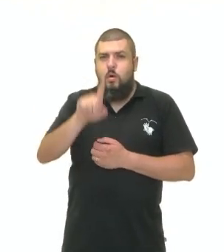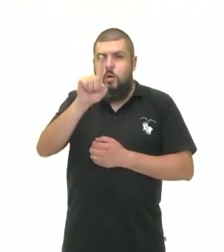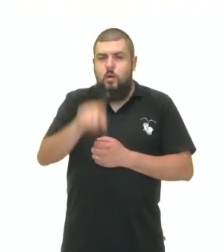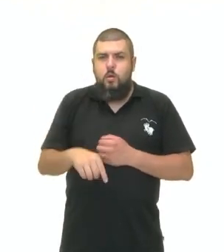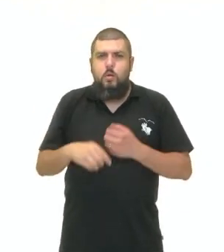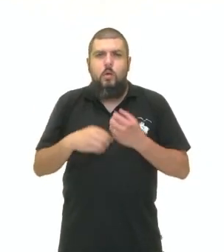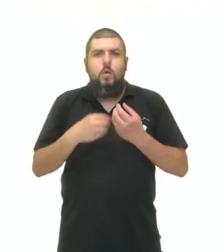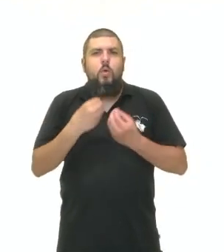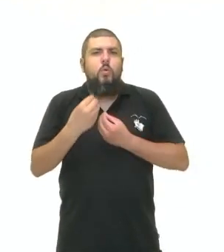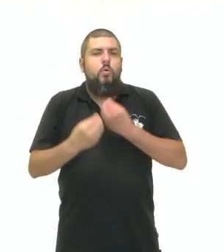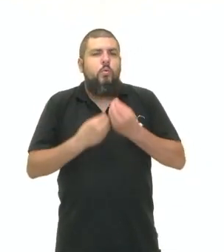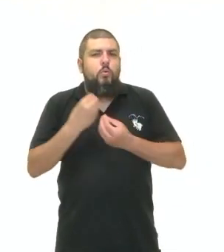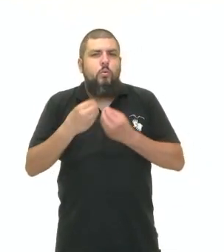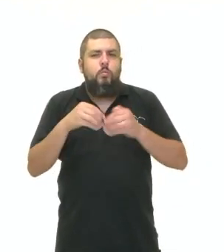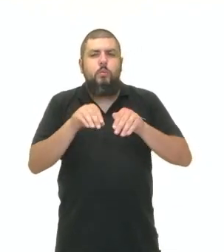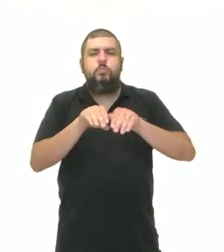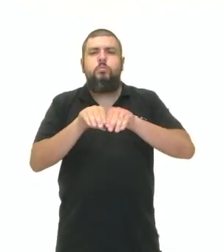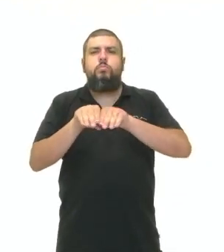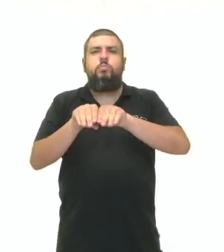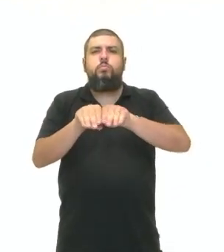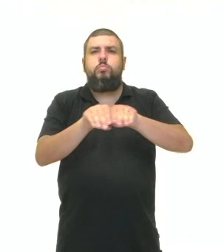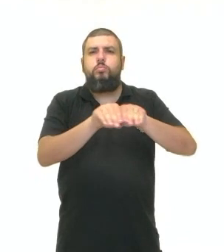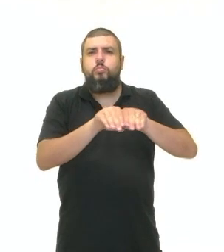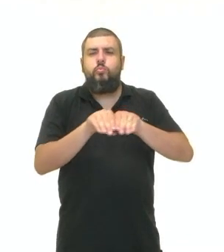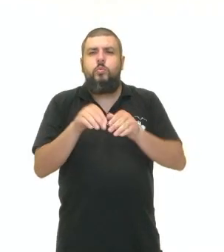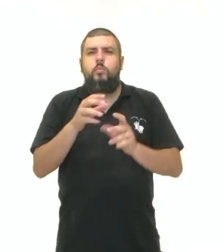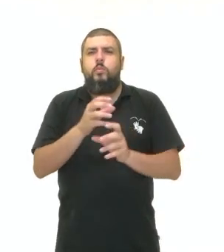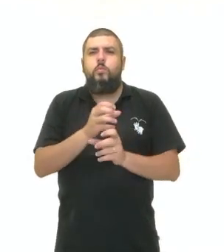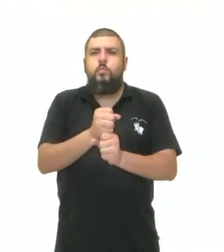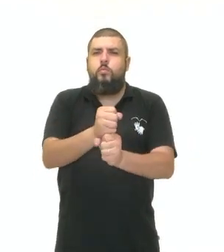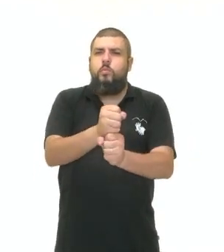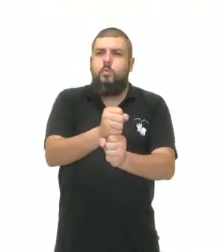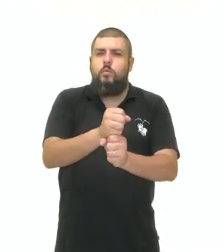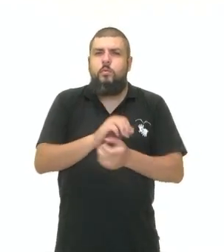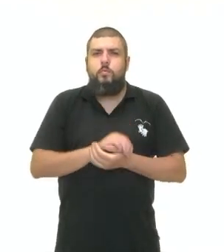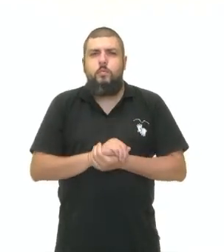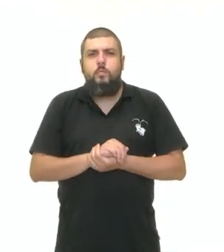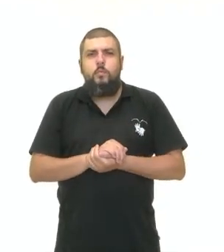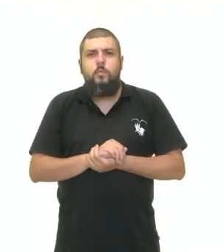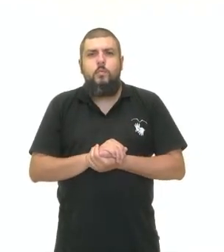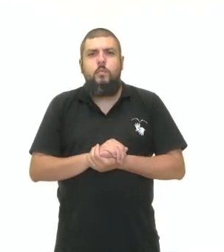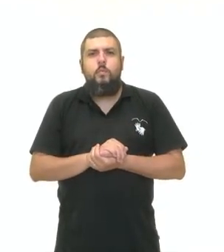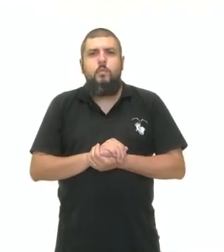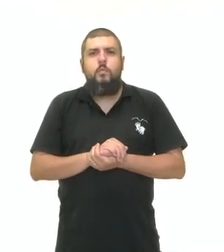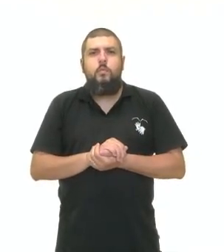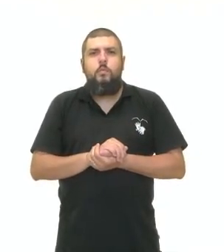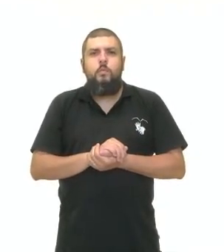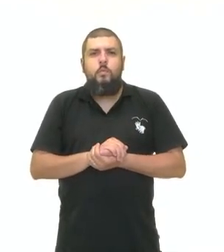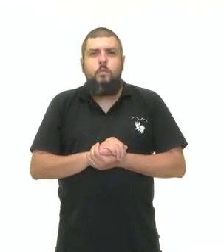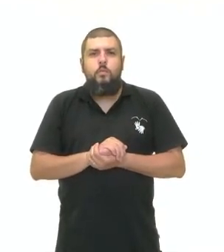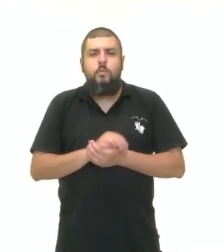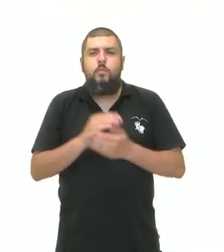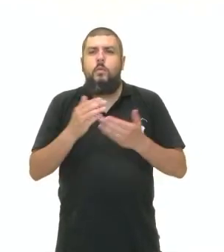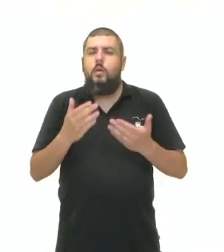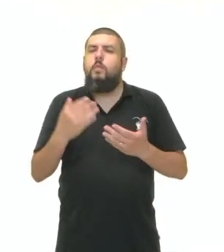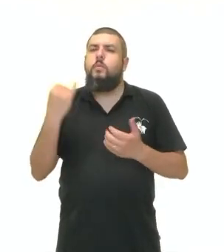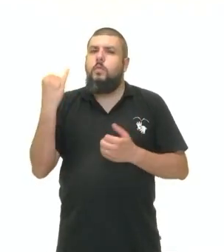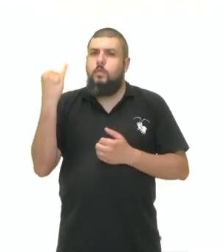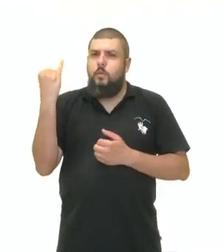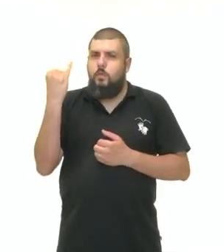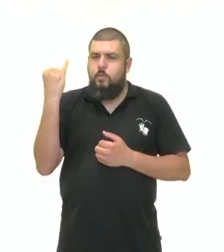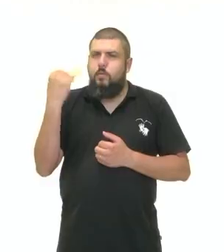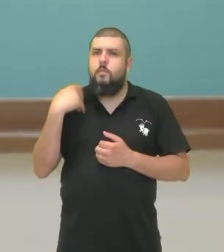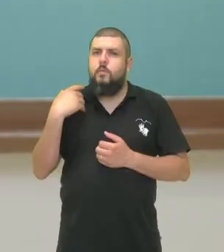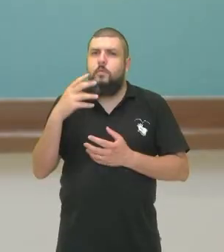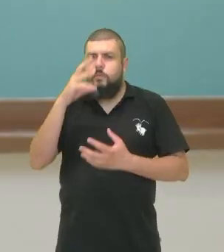conservação da ordem, para a manutenção da ordem, a manutenção do status quo. É muito importante para colocar